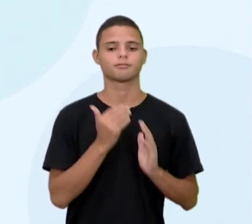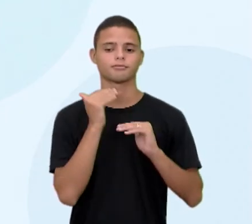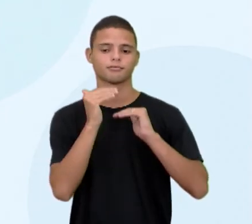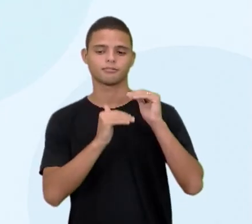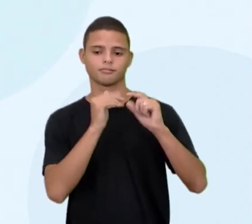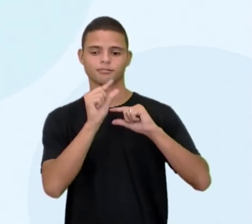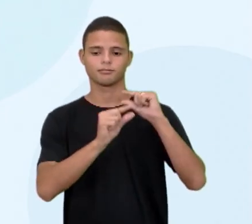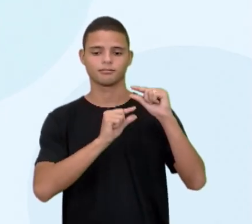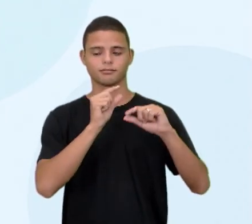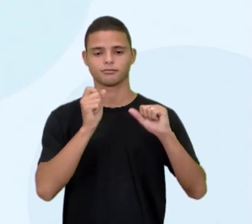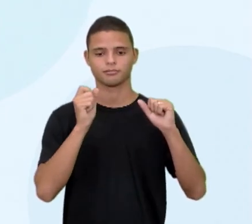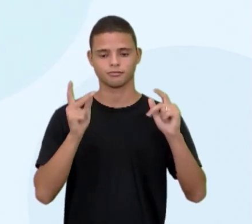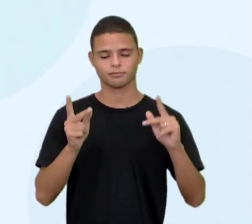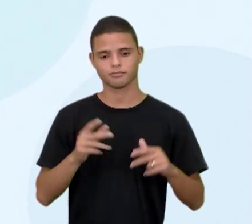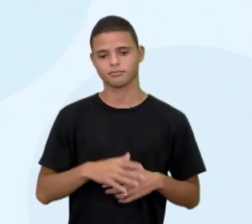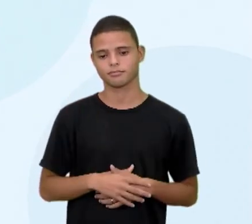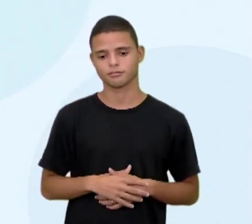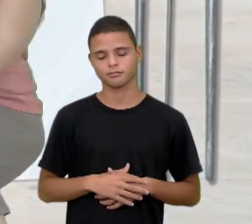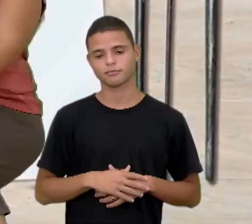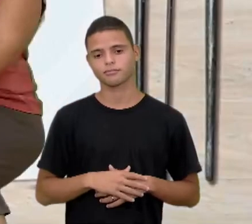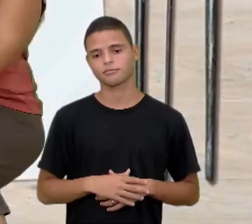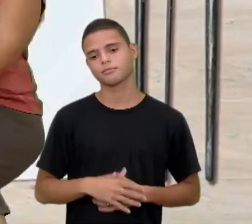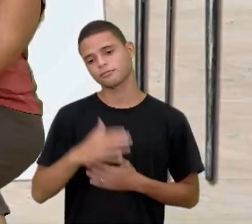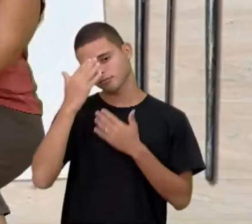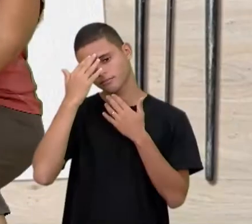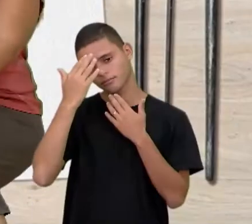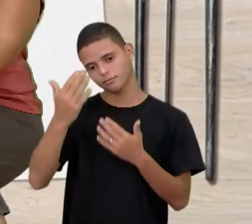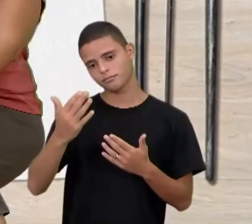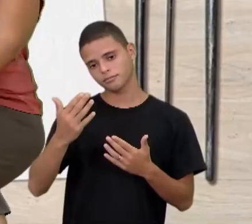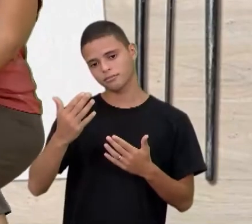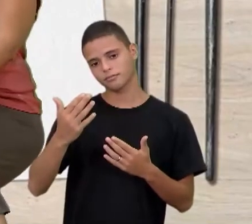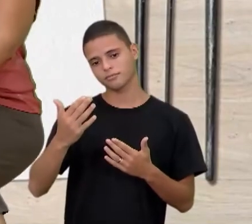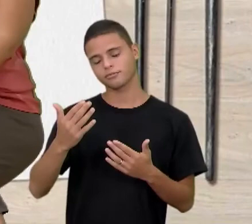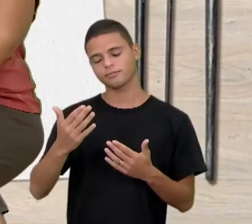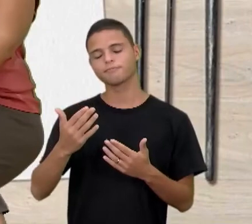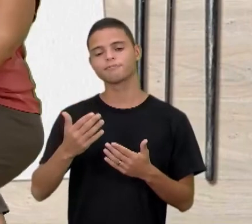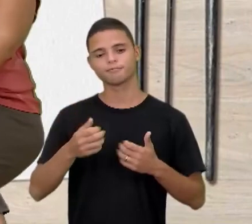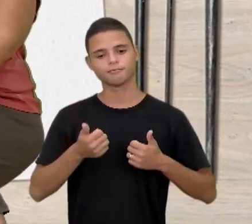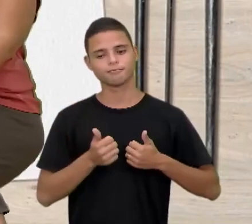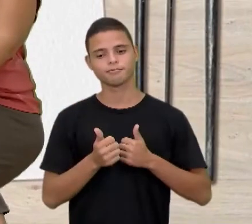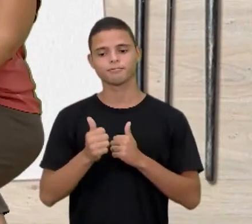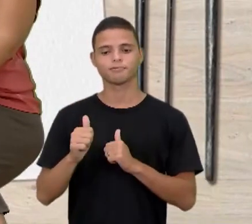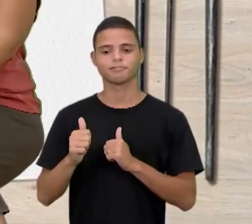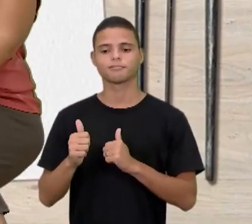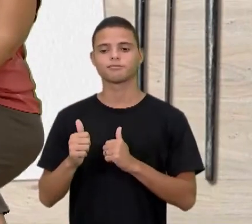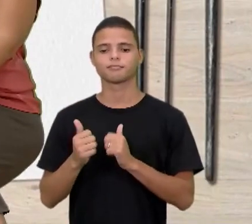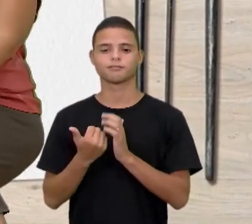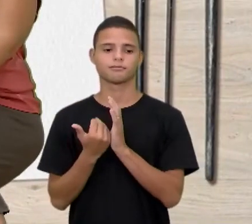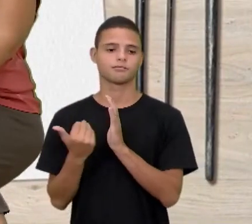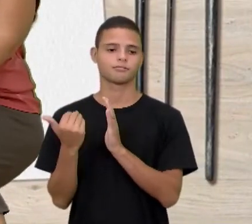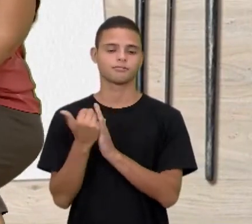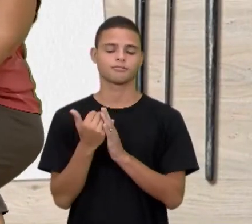e trazer um feedback aqui para os professores. Muito obrigado e acompanhem, tragam aí o máximo